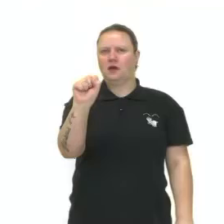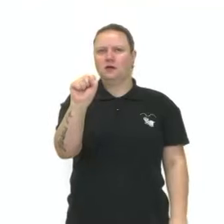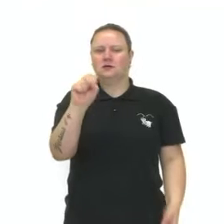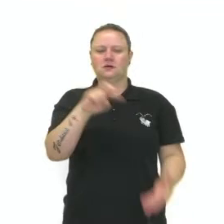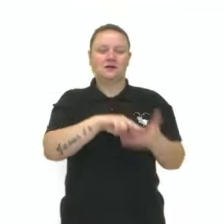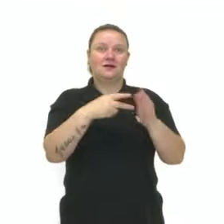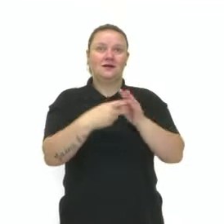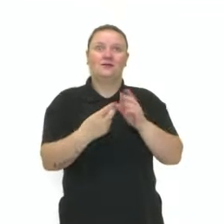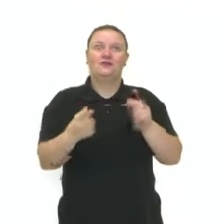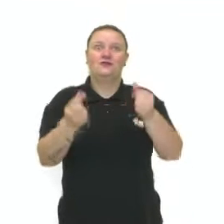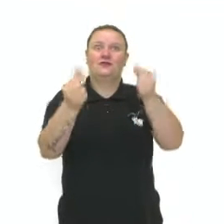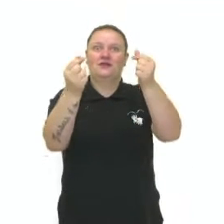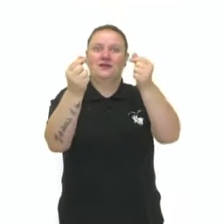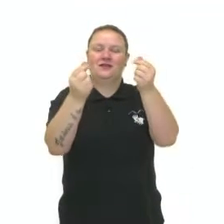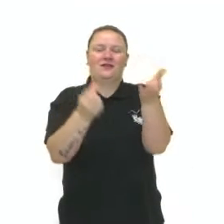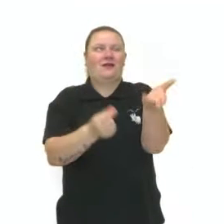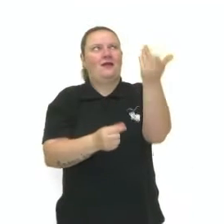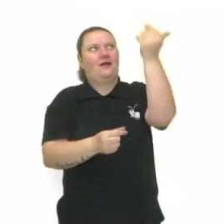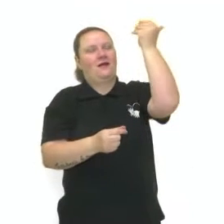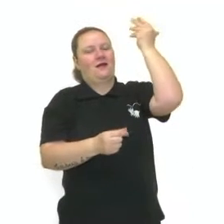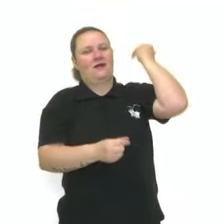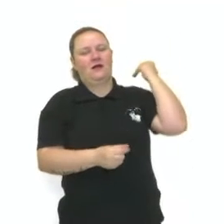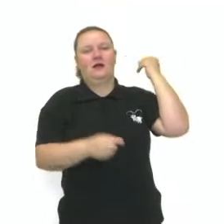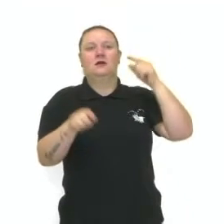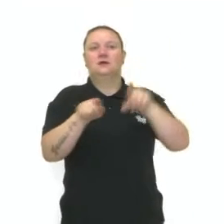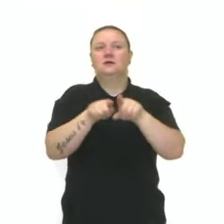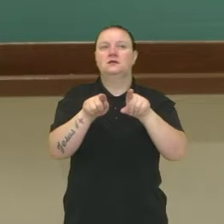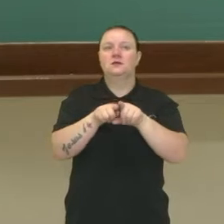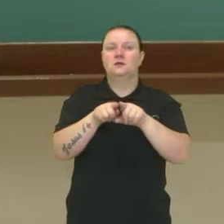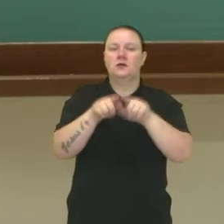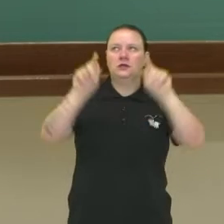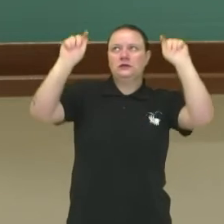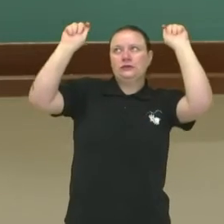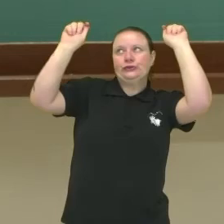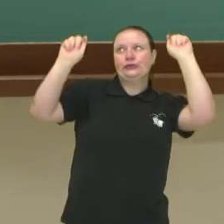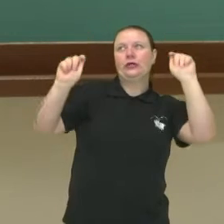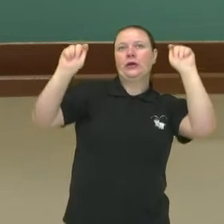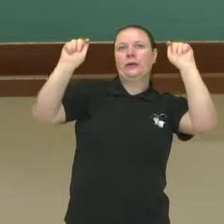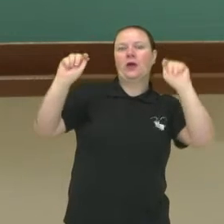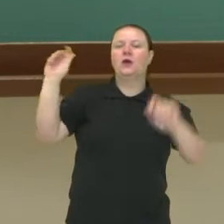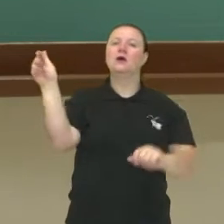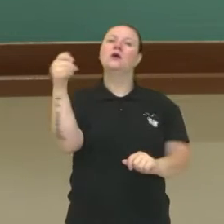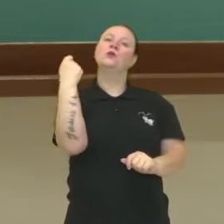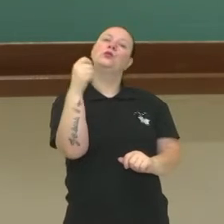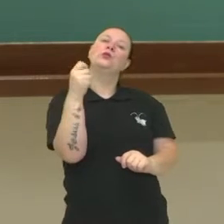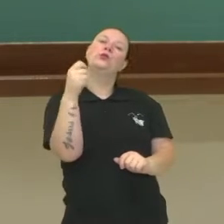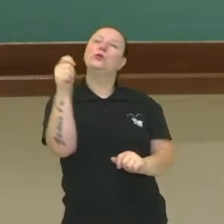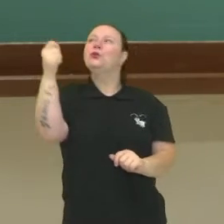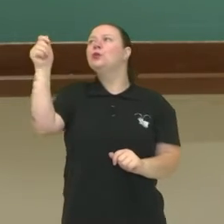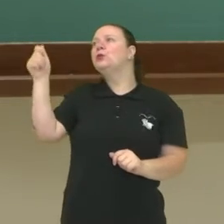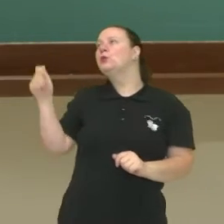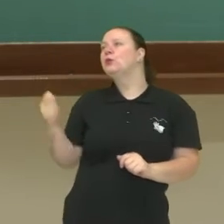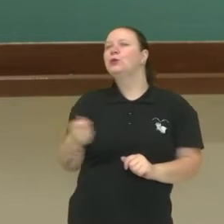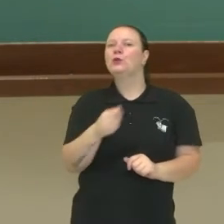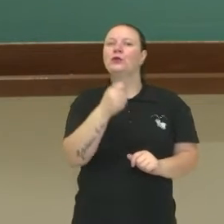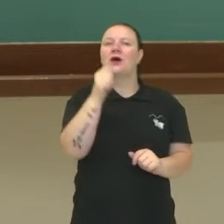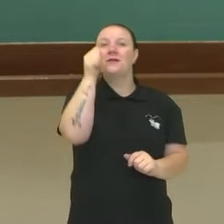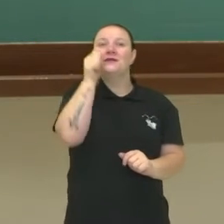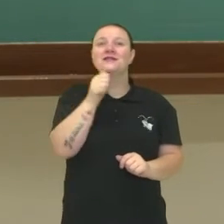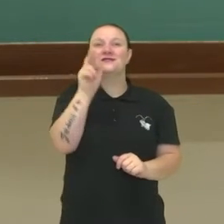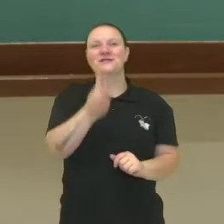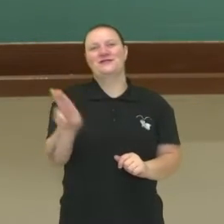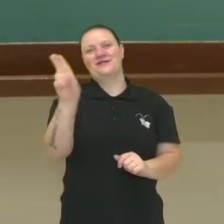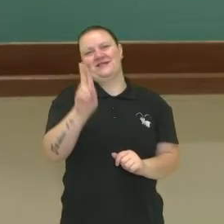ó, coisa, né? Como é grafado, chapéus, leques, que as damas usavam na época. Com